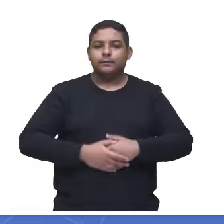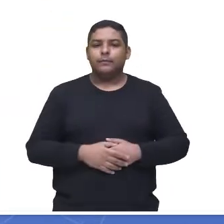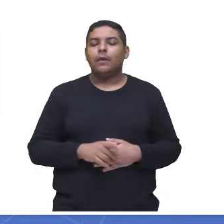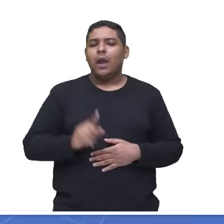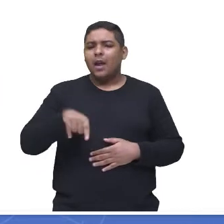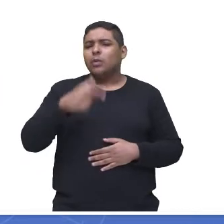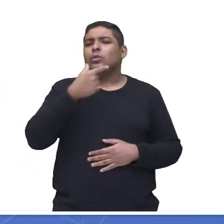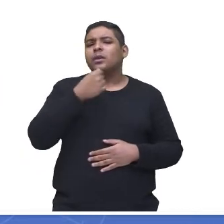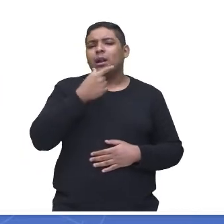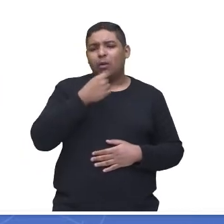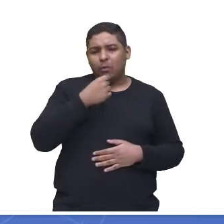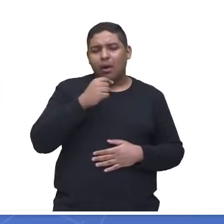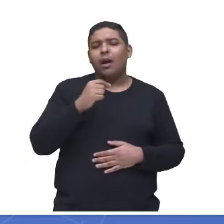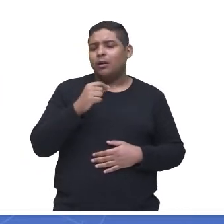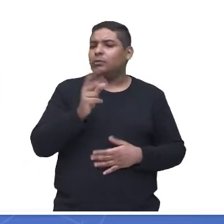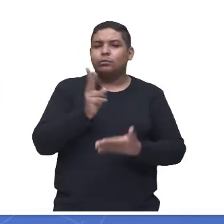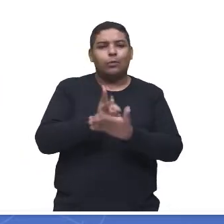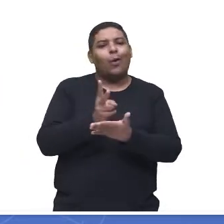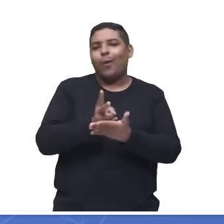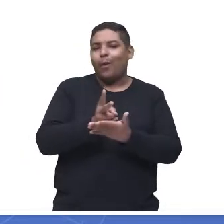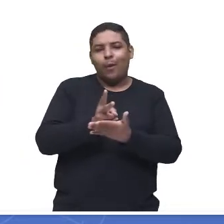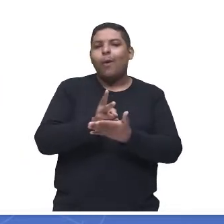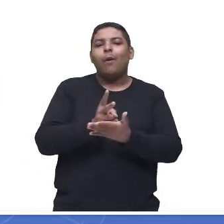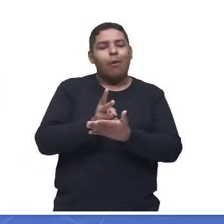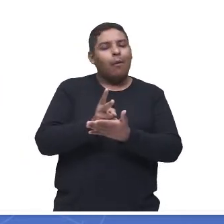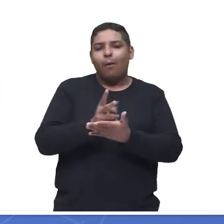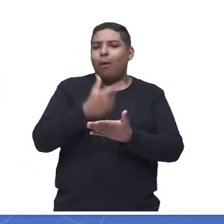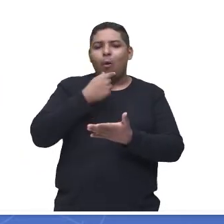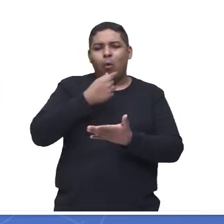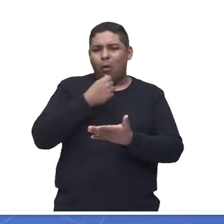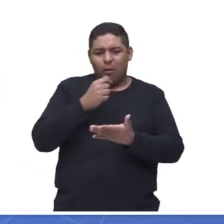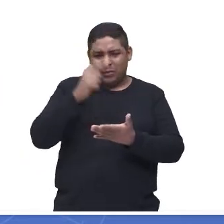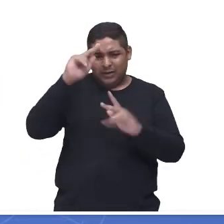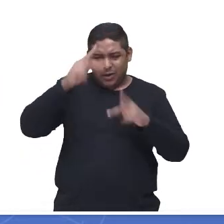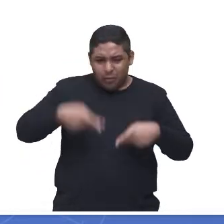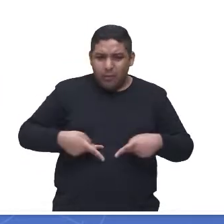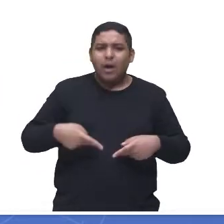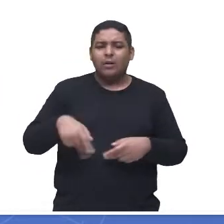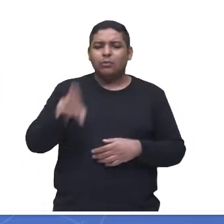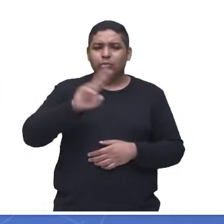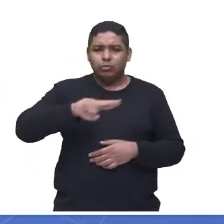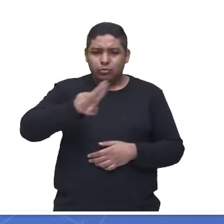não continua no centro. É Deus que está no centro. Tá certo?